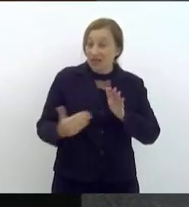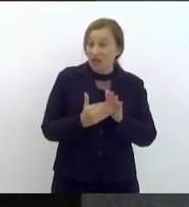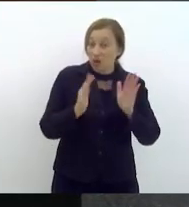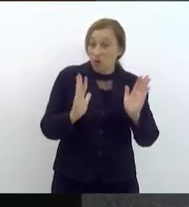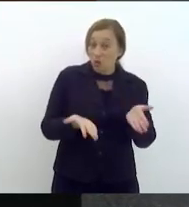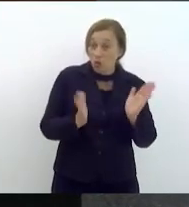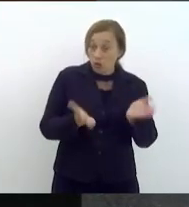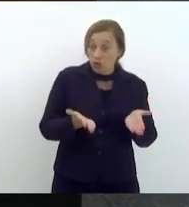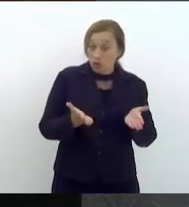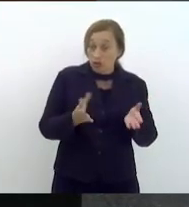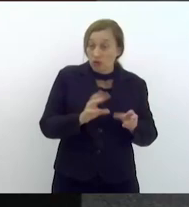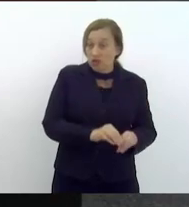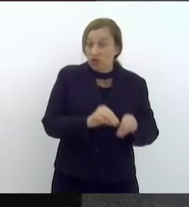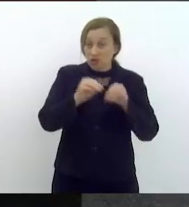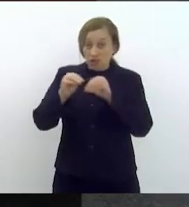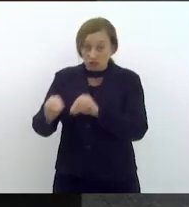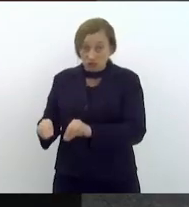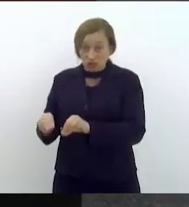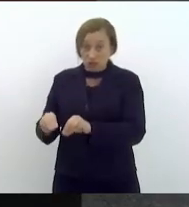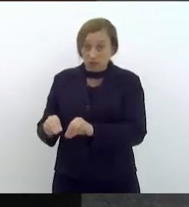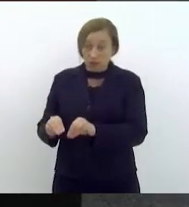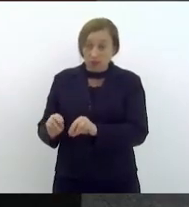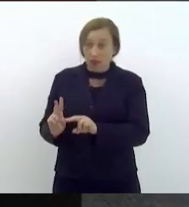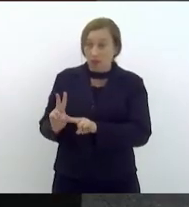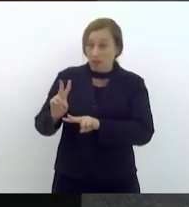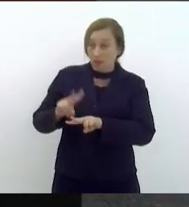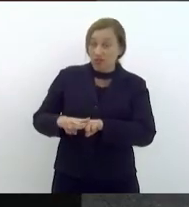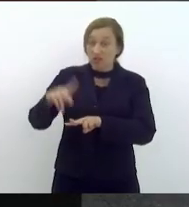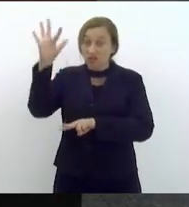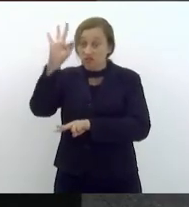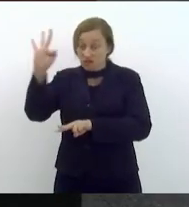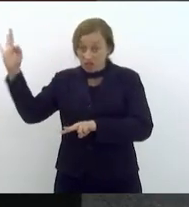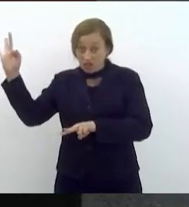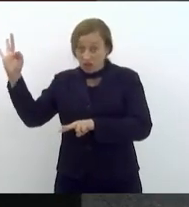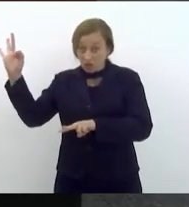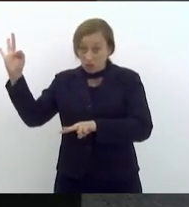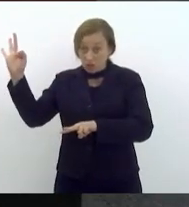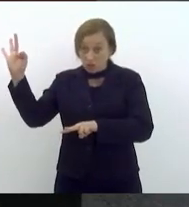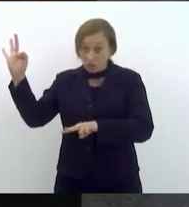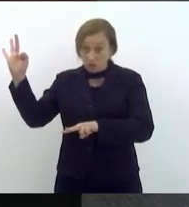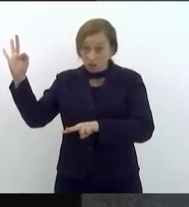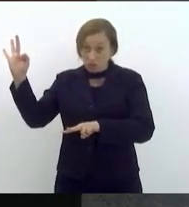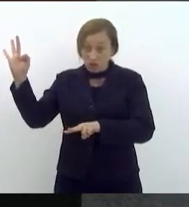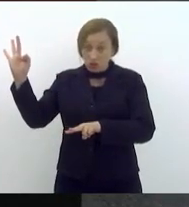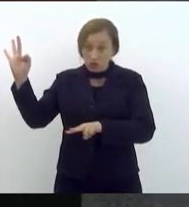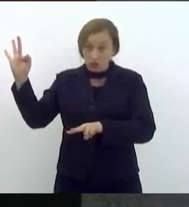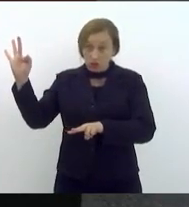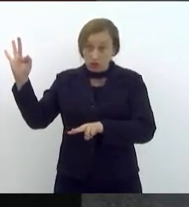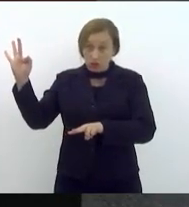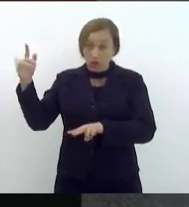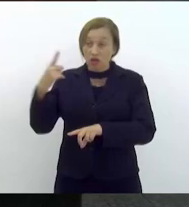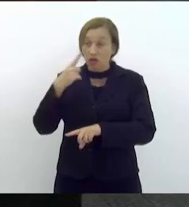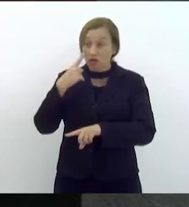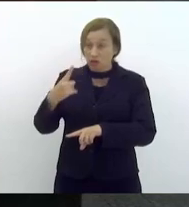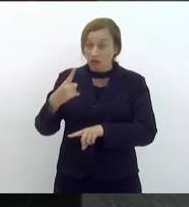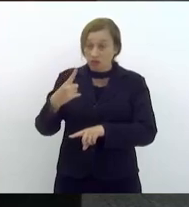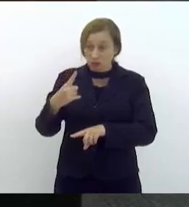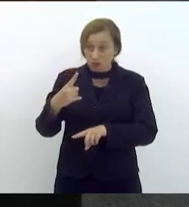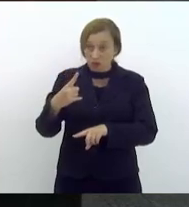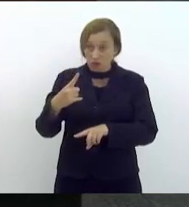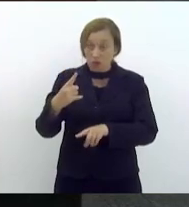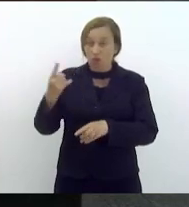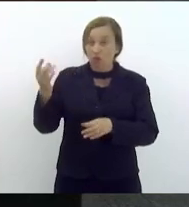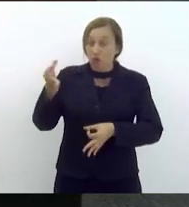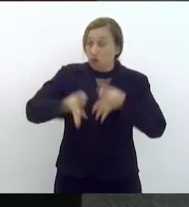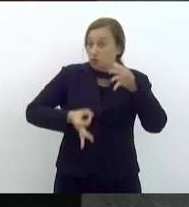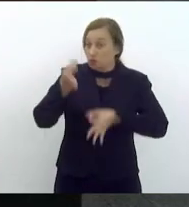dias de hoje foi transferido para um presídio federal e foi e assistiu a audiência de instrução de